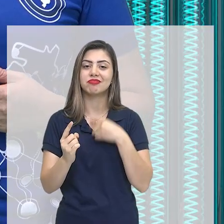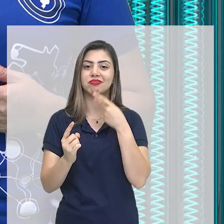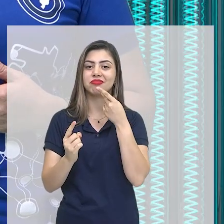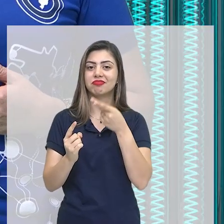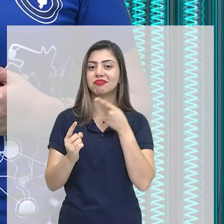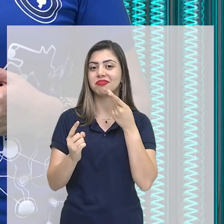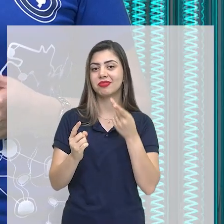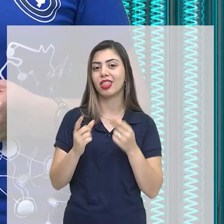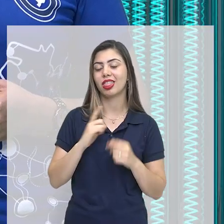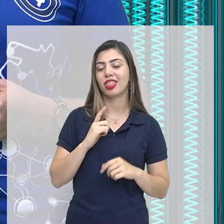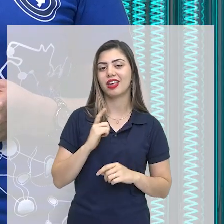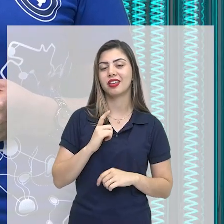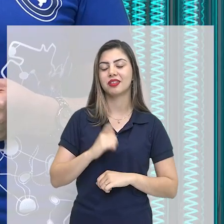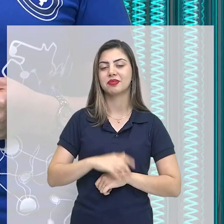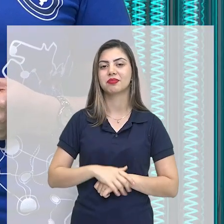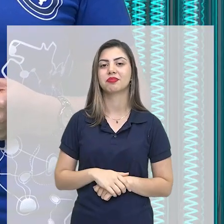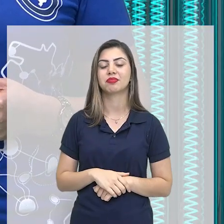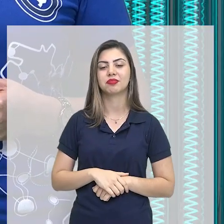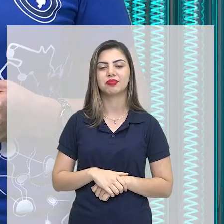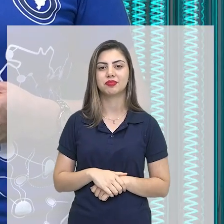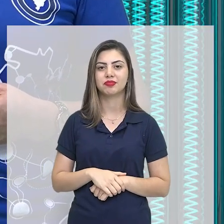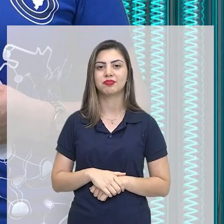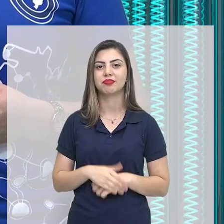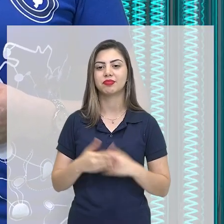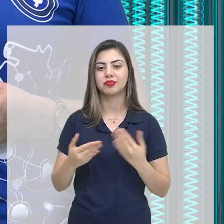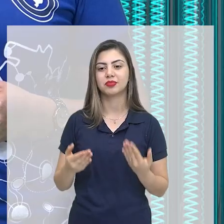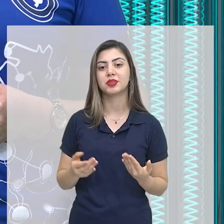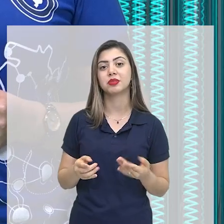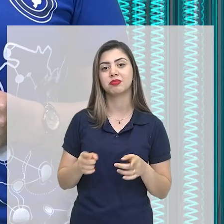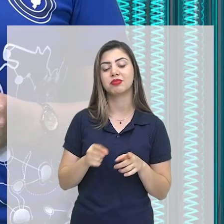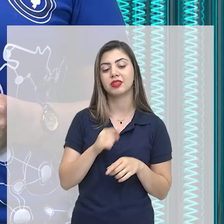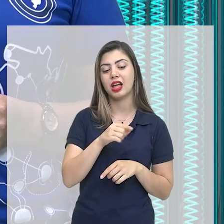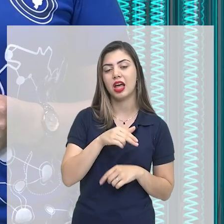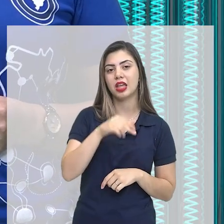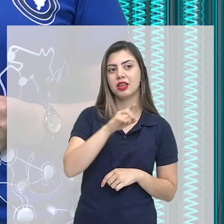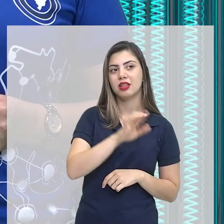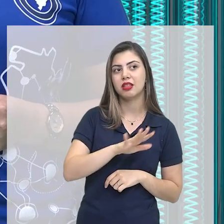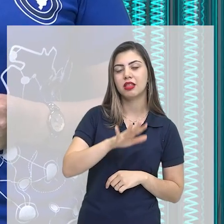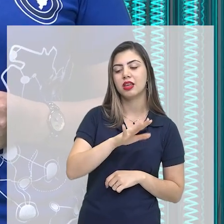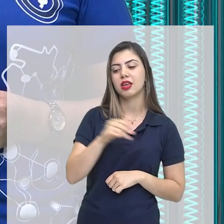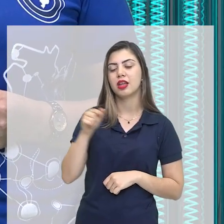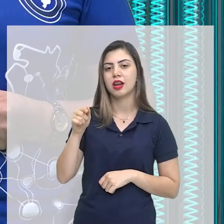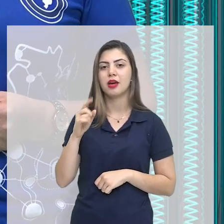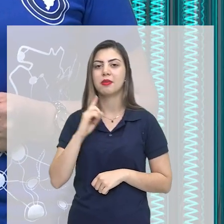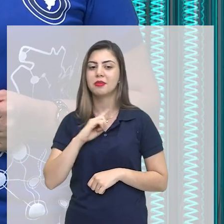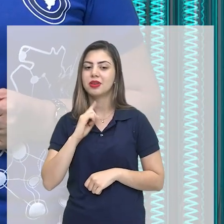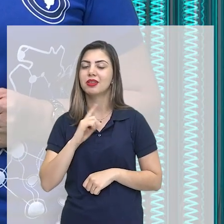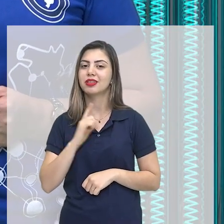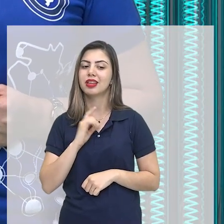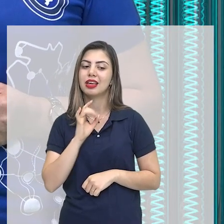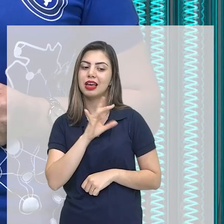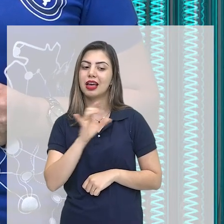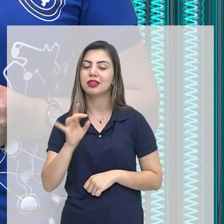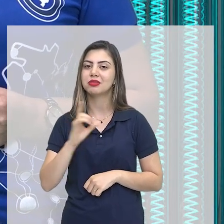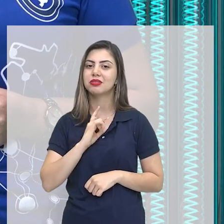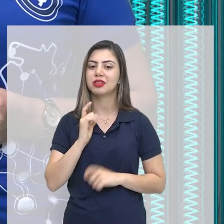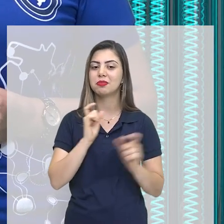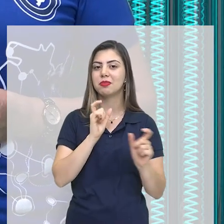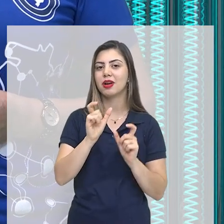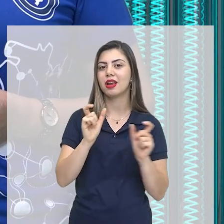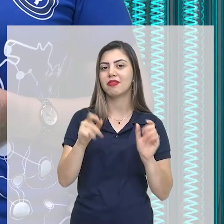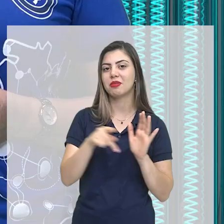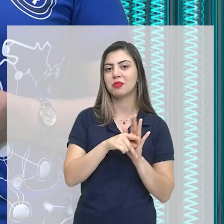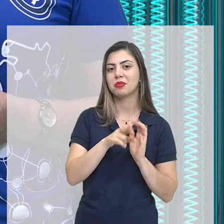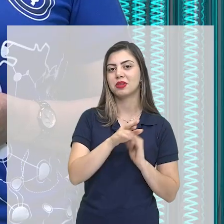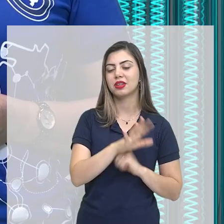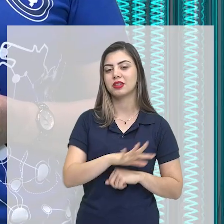o mineiro também tem as suas expressões, assim como o nordestino. Então, imagina se